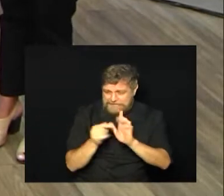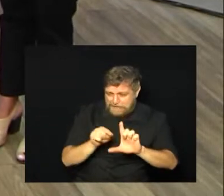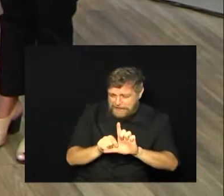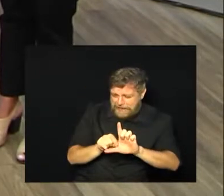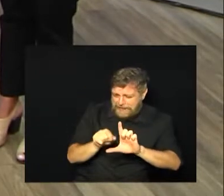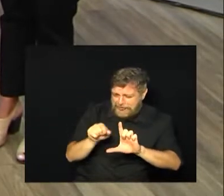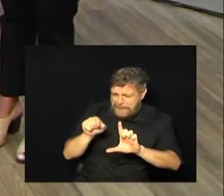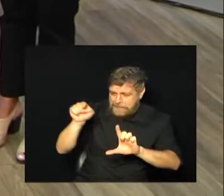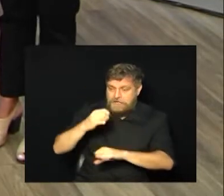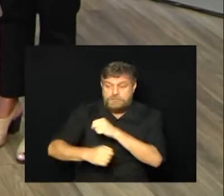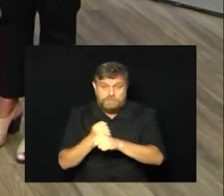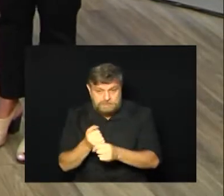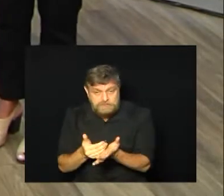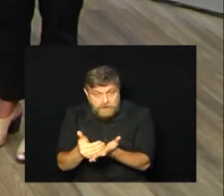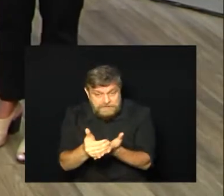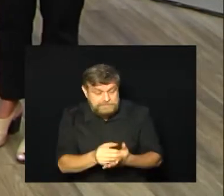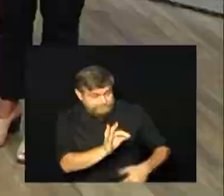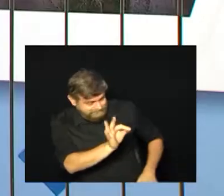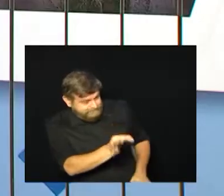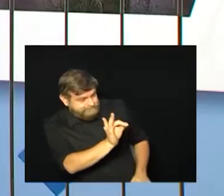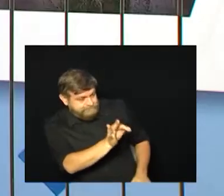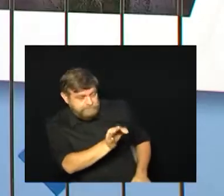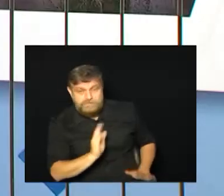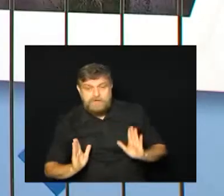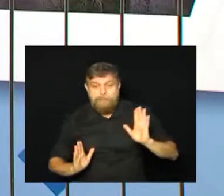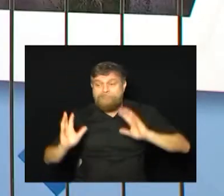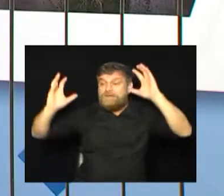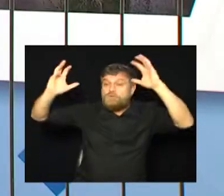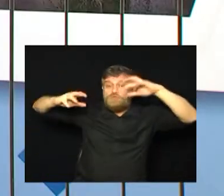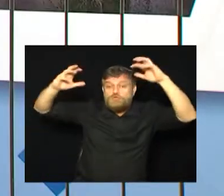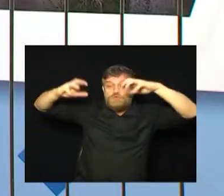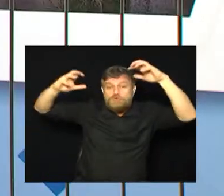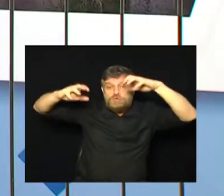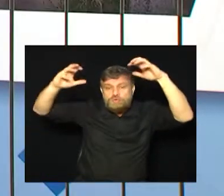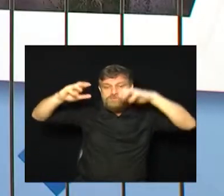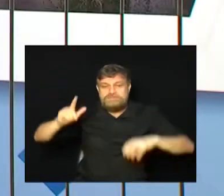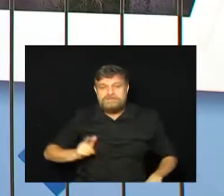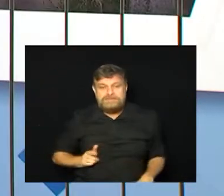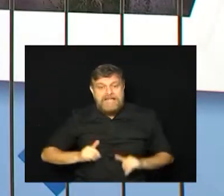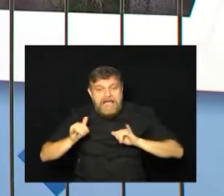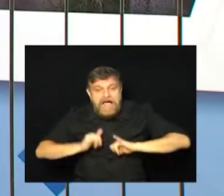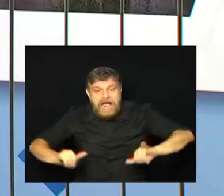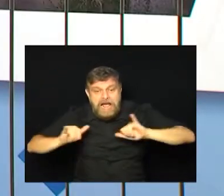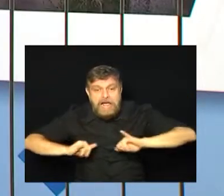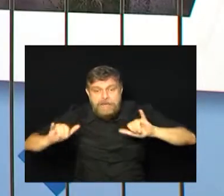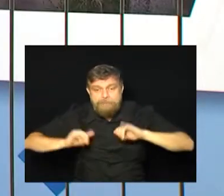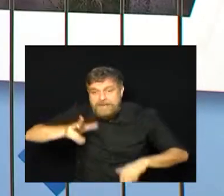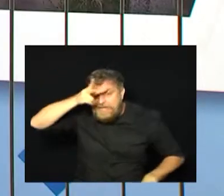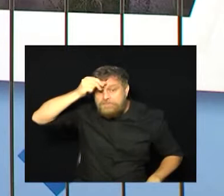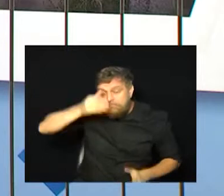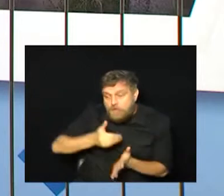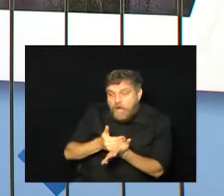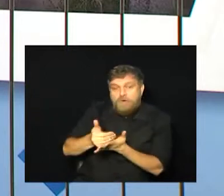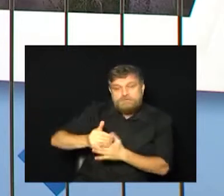ano. Com certeza, Gabriel, como você disse, a gente está aí no período chuvoso, por isso a Prefeitura já começou